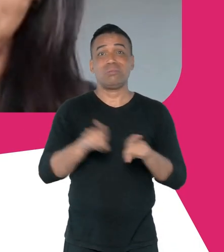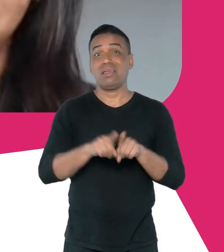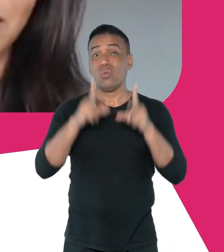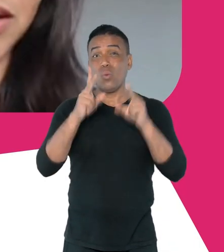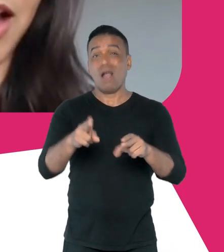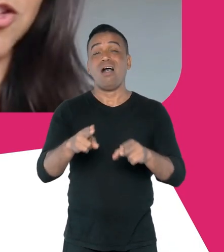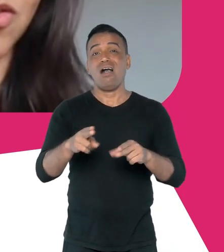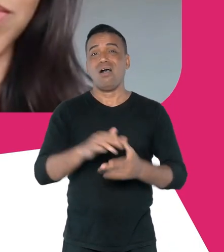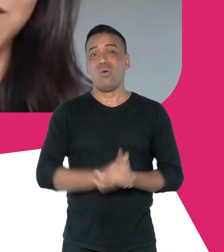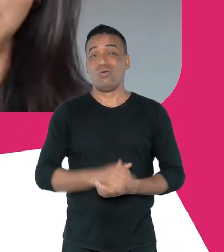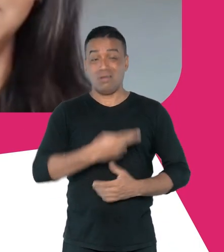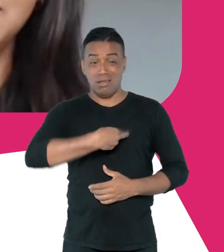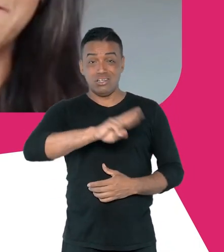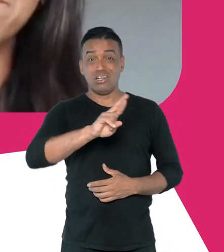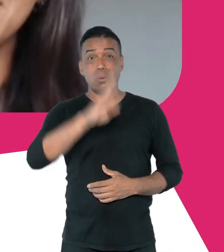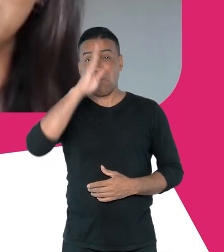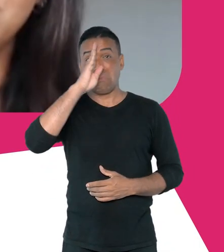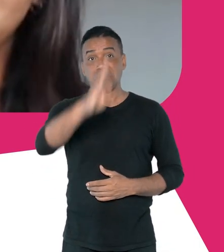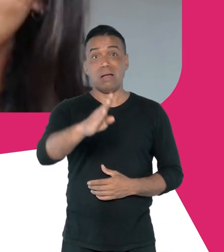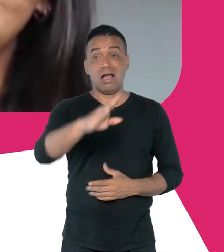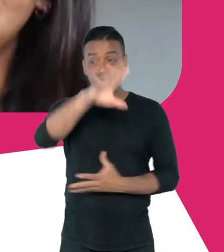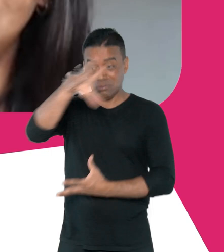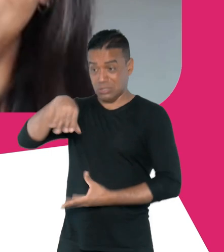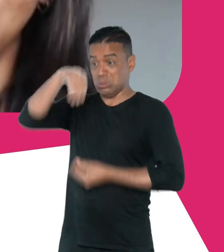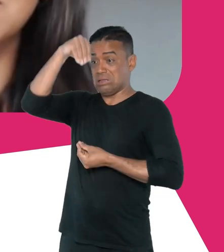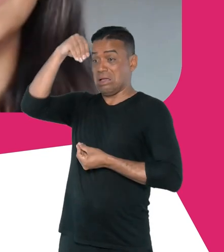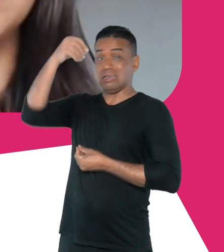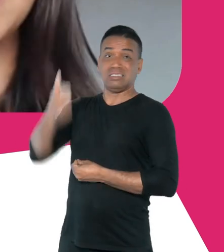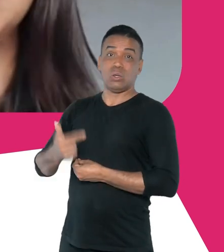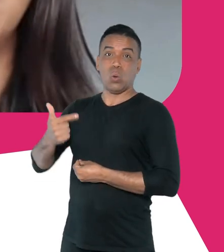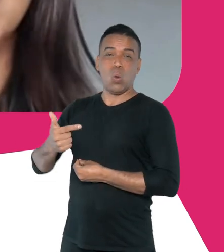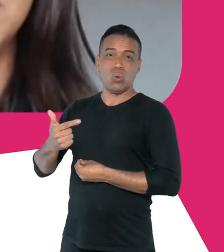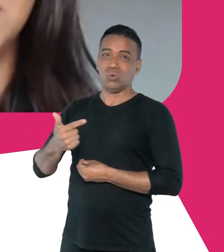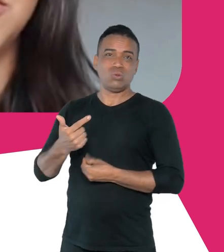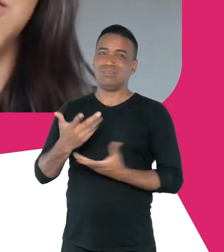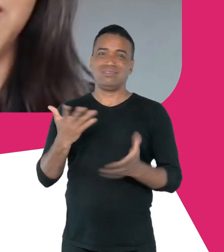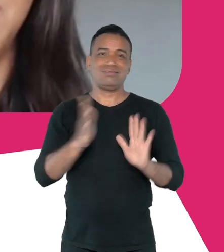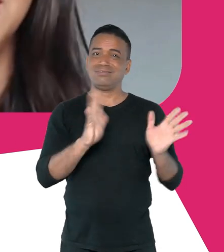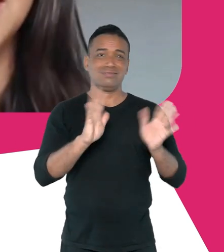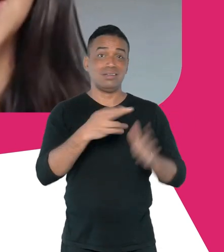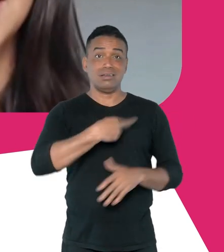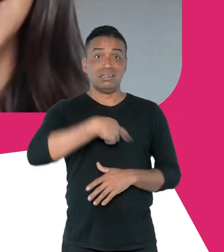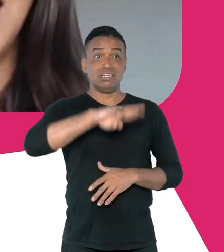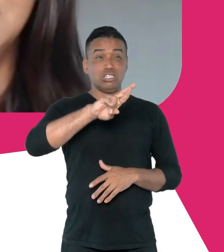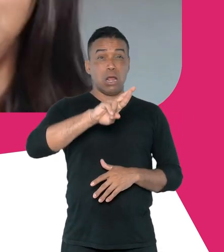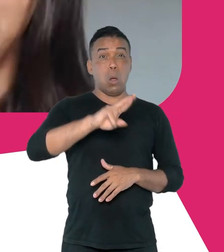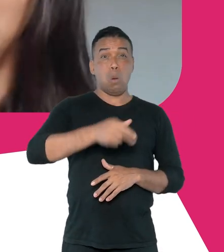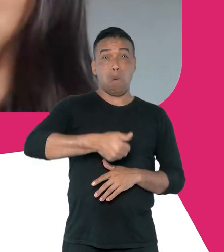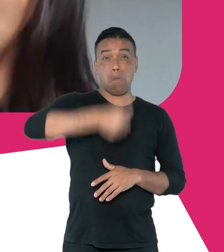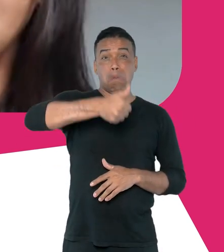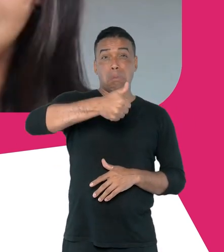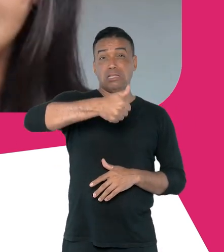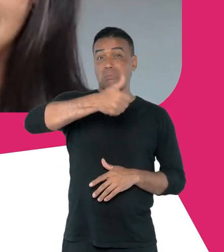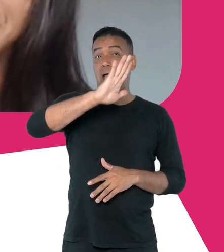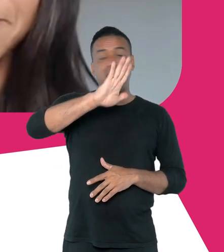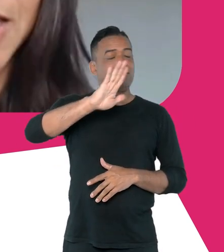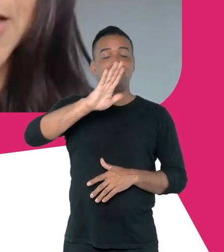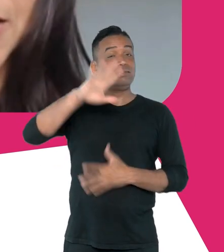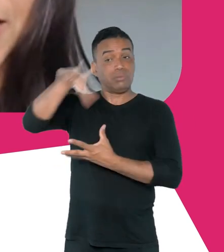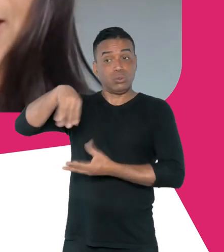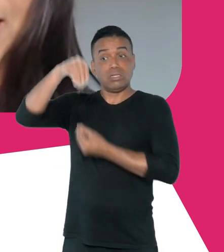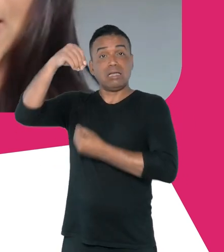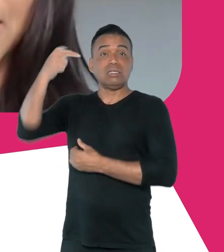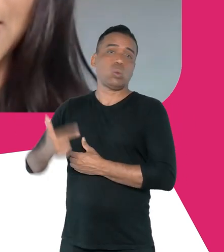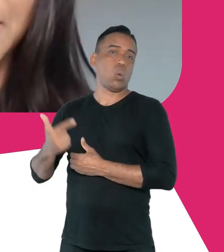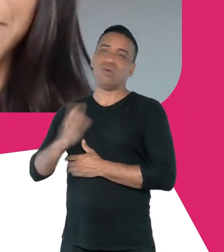frente da espiritualidade, como se o título das religiões fosse mais importante do que a espiritualidade em si,